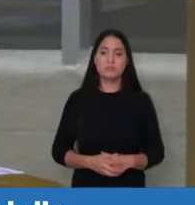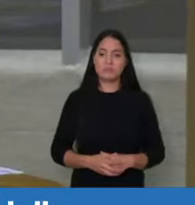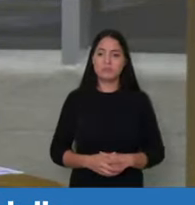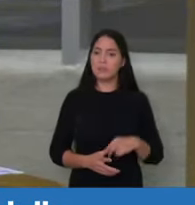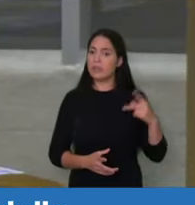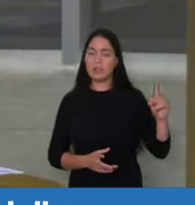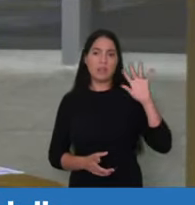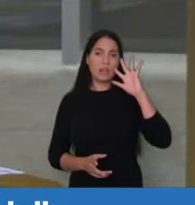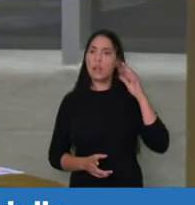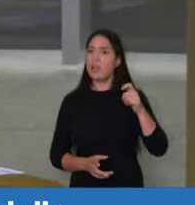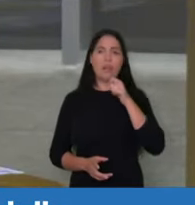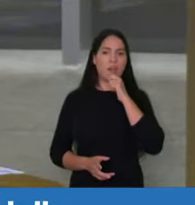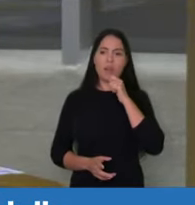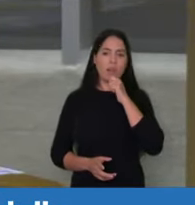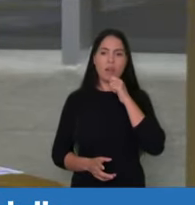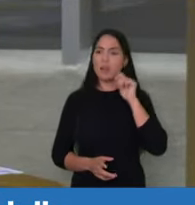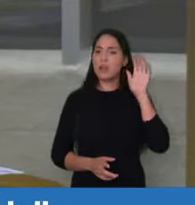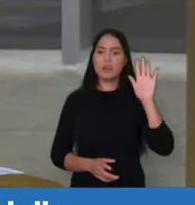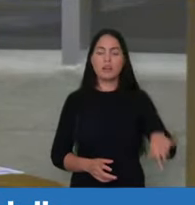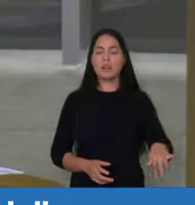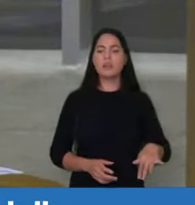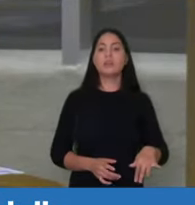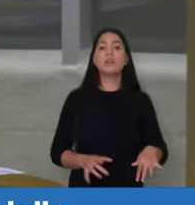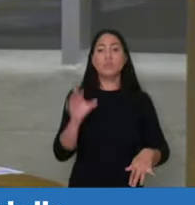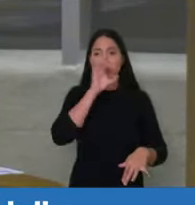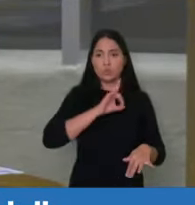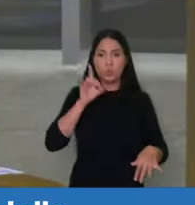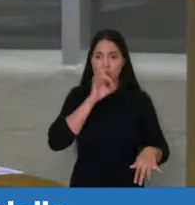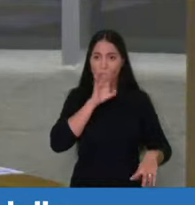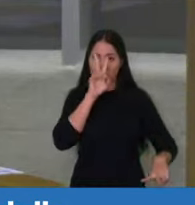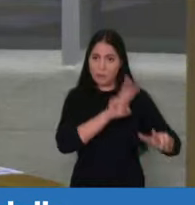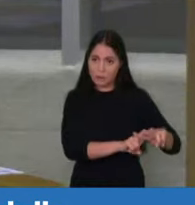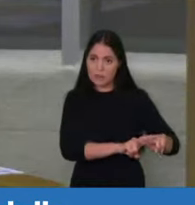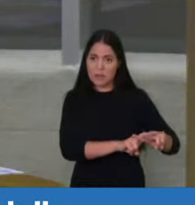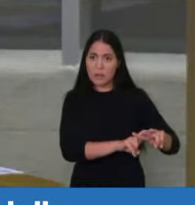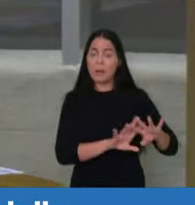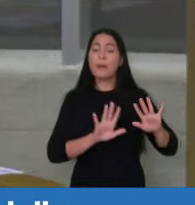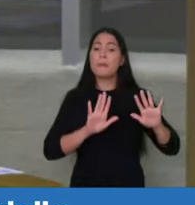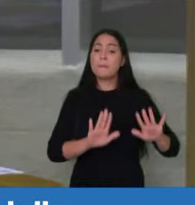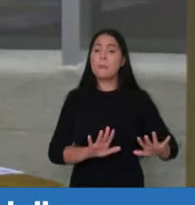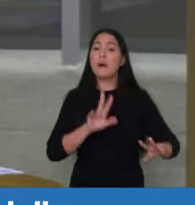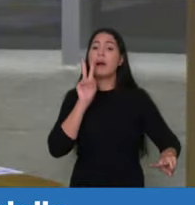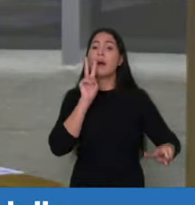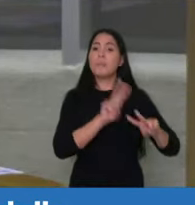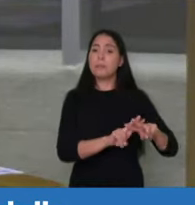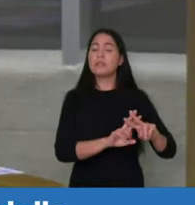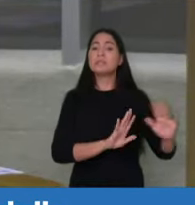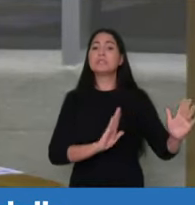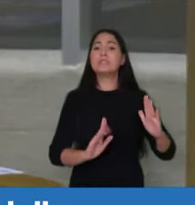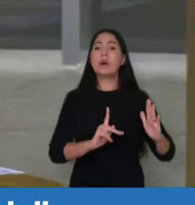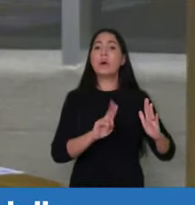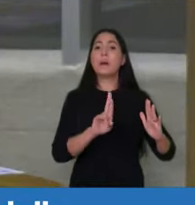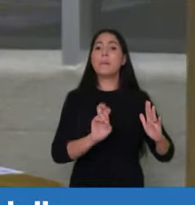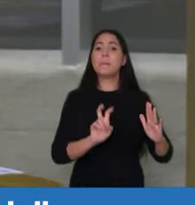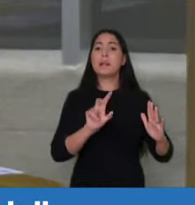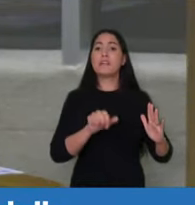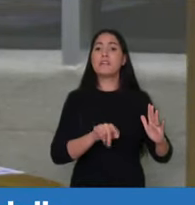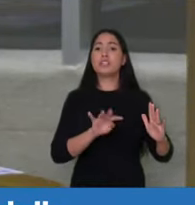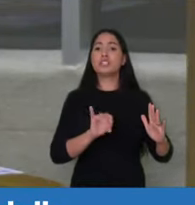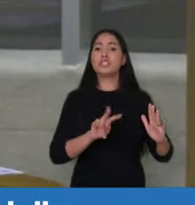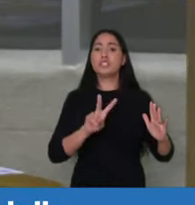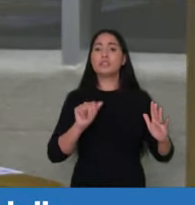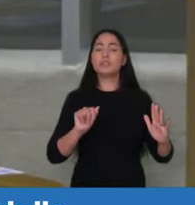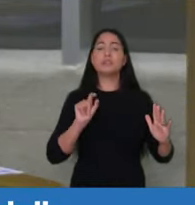encerrou. As prisões que acontecem no domingo são prisões que acontecem em sede de prisão preventiva, o que significa